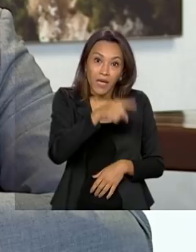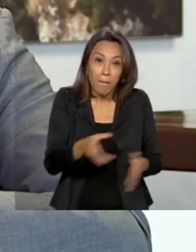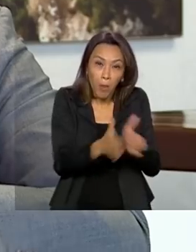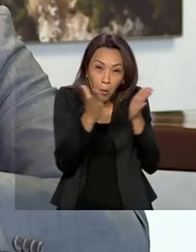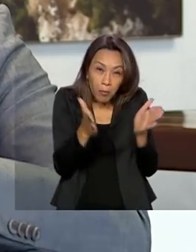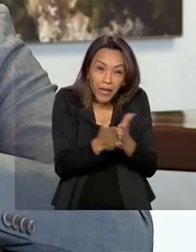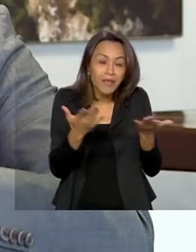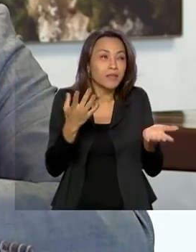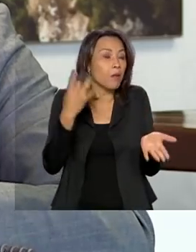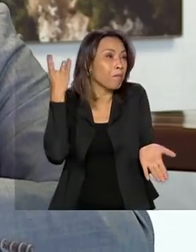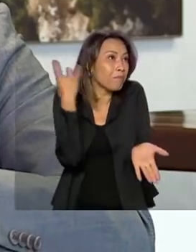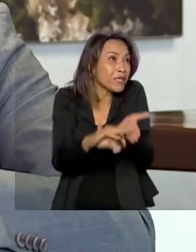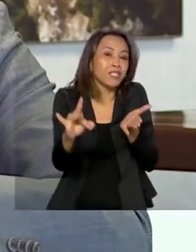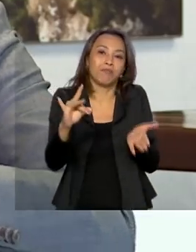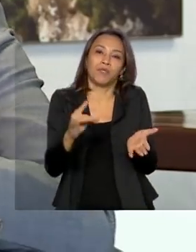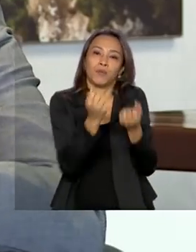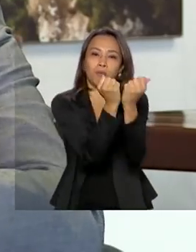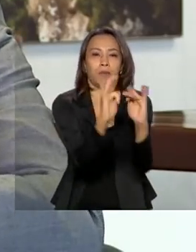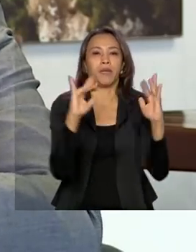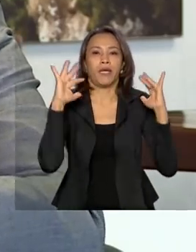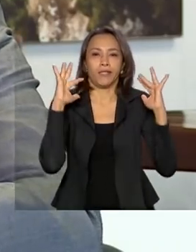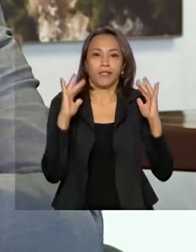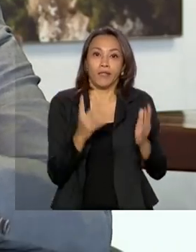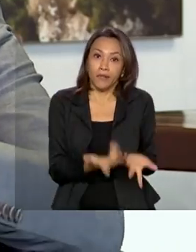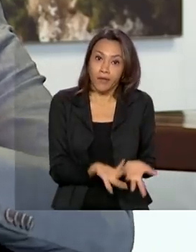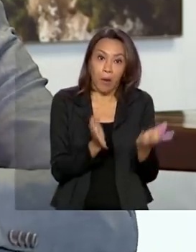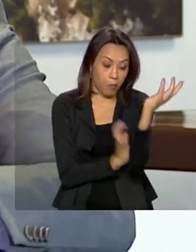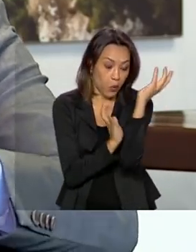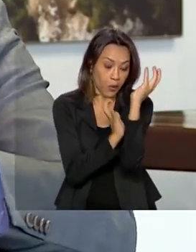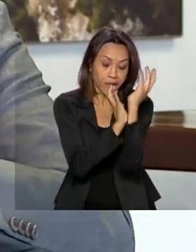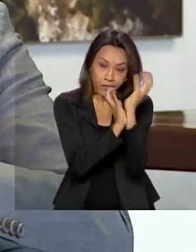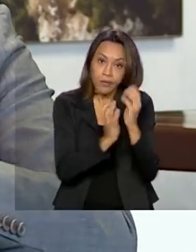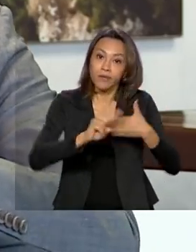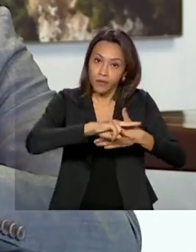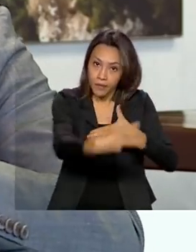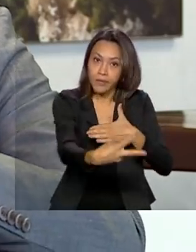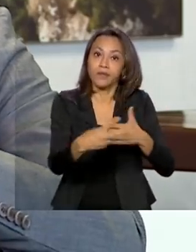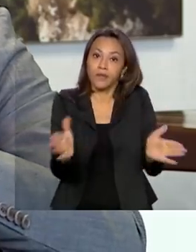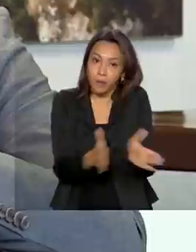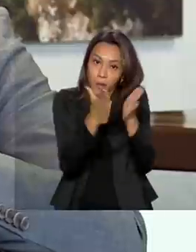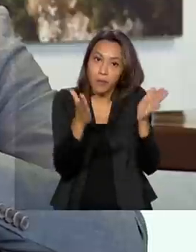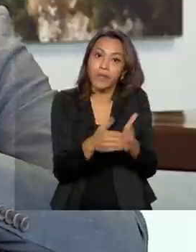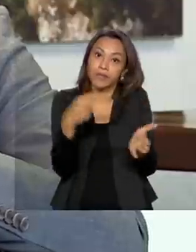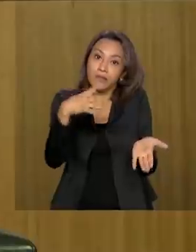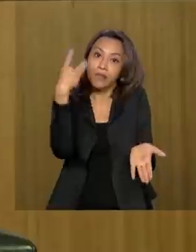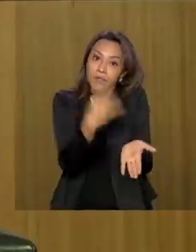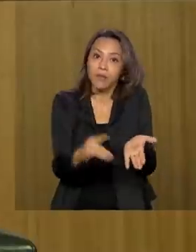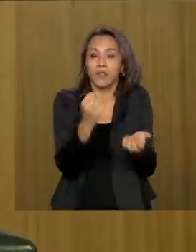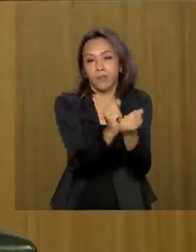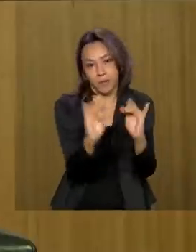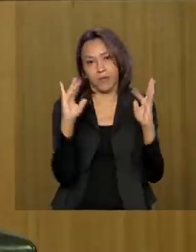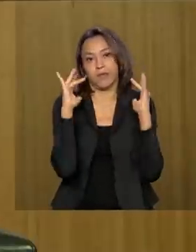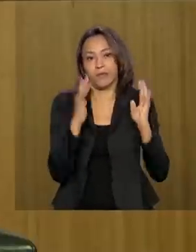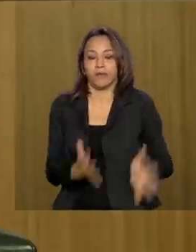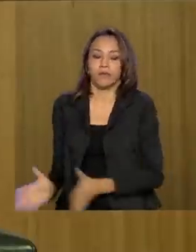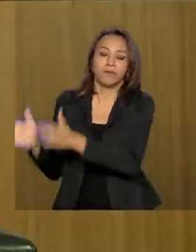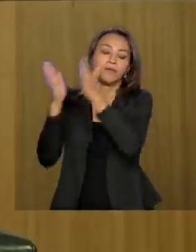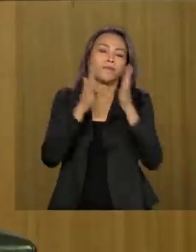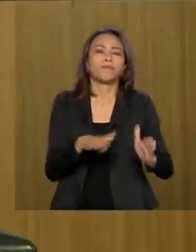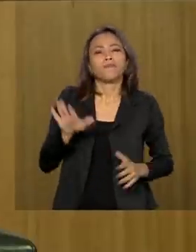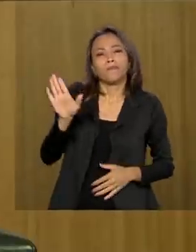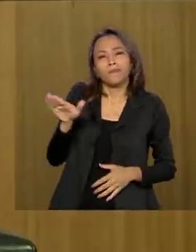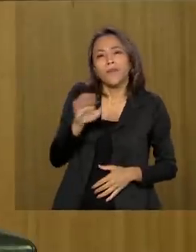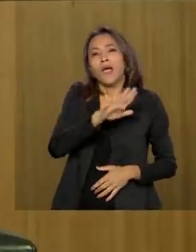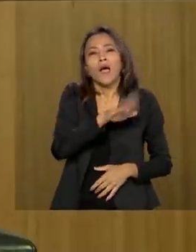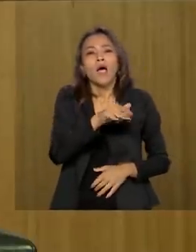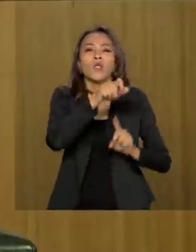ambiente. Portanto, a burocracia que gera pobreza acaba sendo também um grande inimigo do meio ambiente. Nesse mês de janeiro